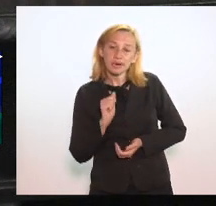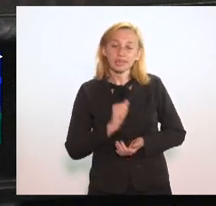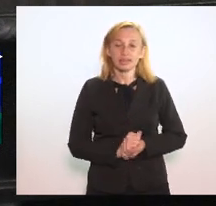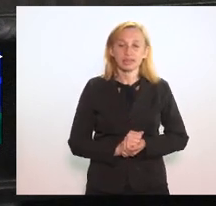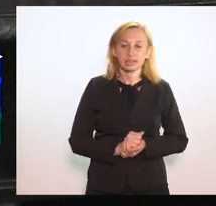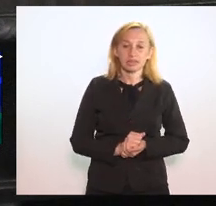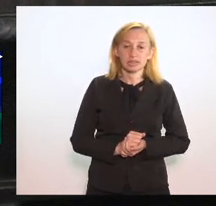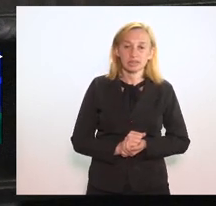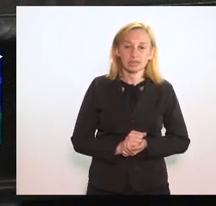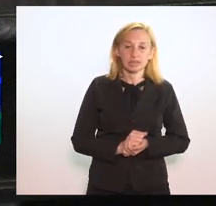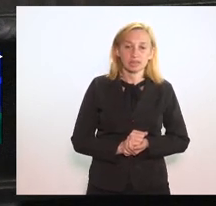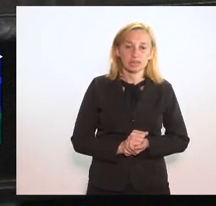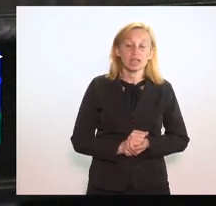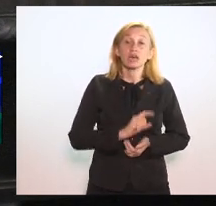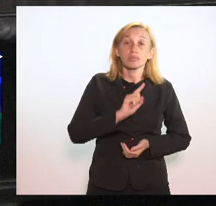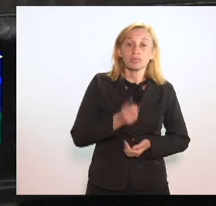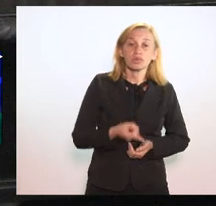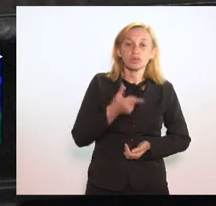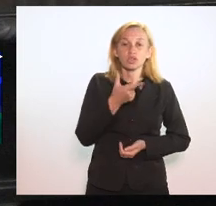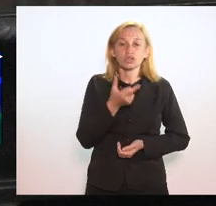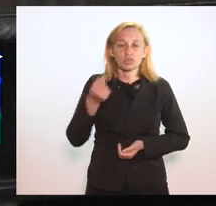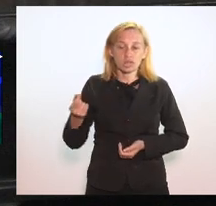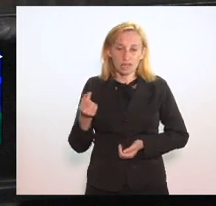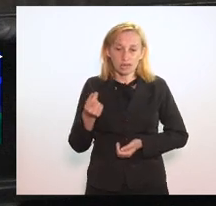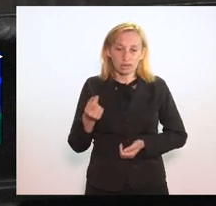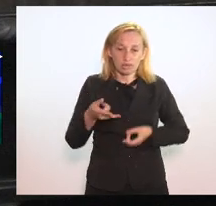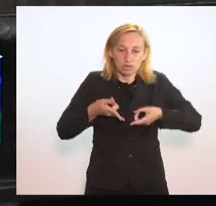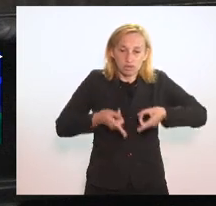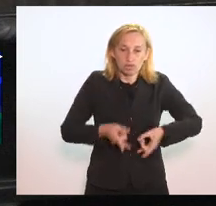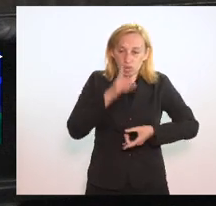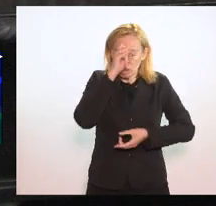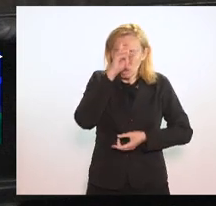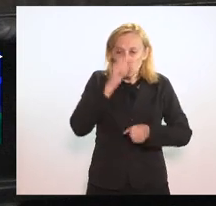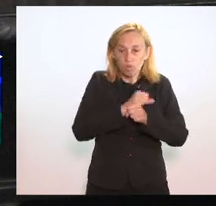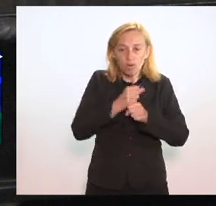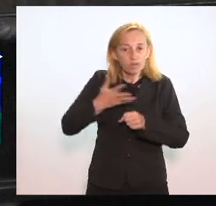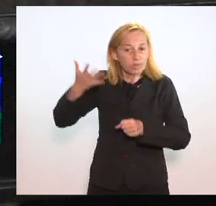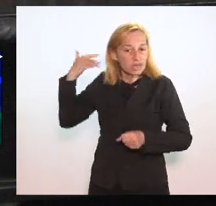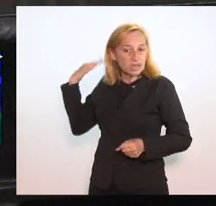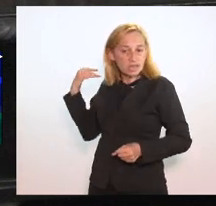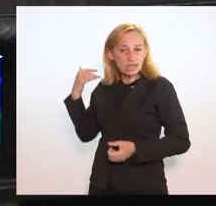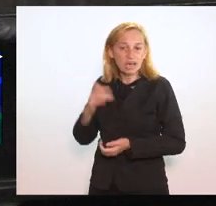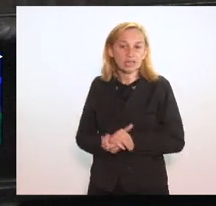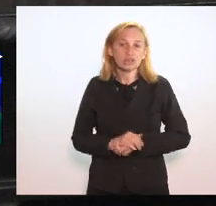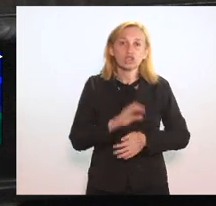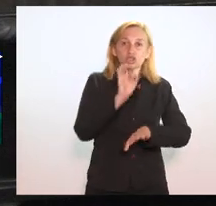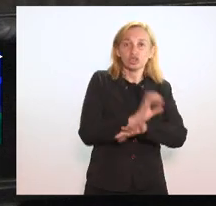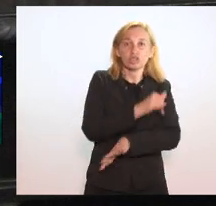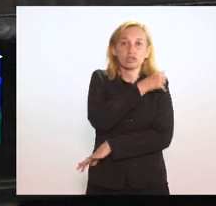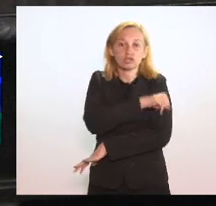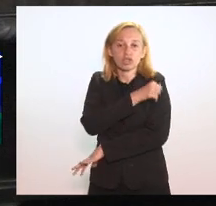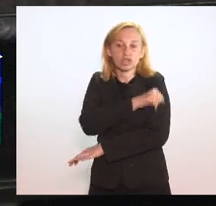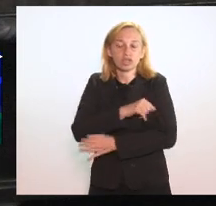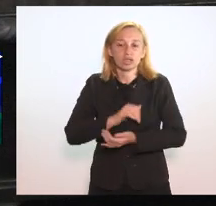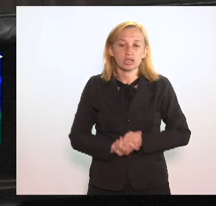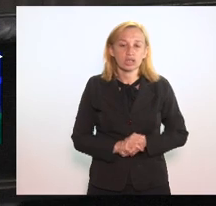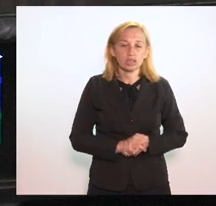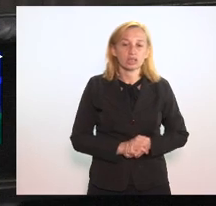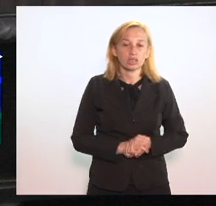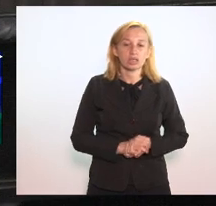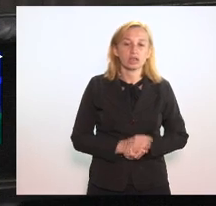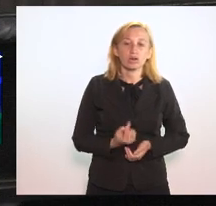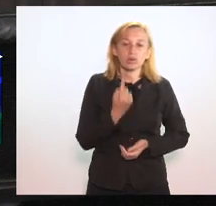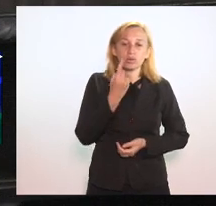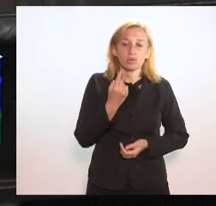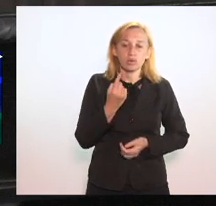perfaziam cerca de 1.200 leite no ano passado o estado do Rio de Janeiro com os hospitais